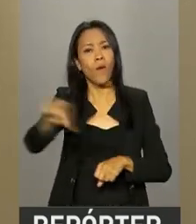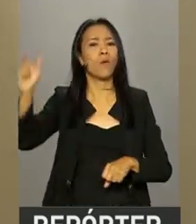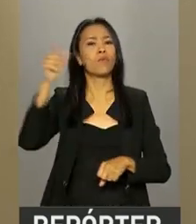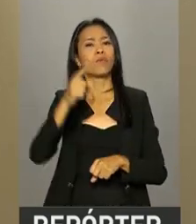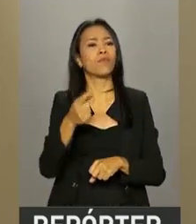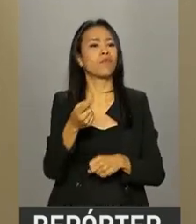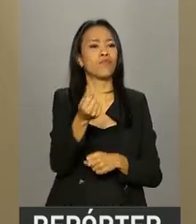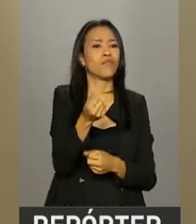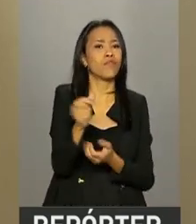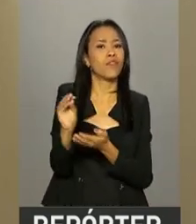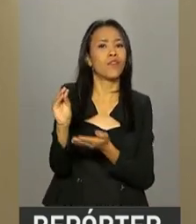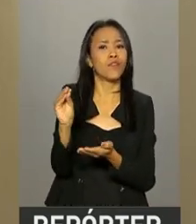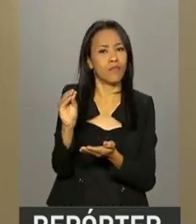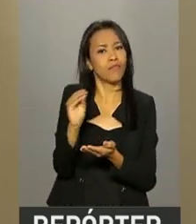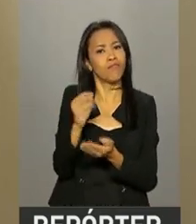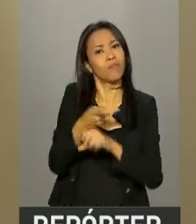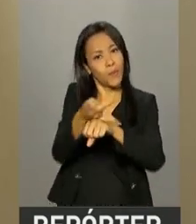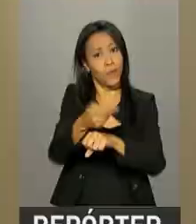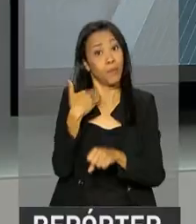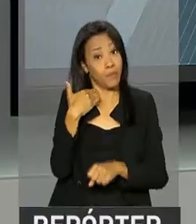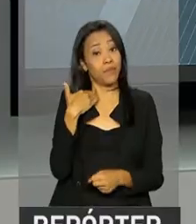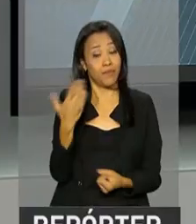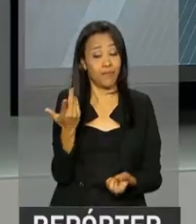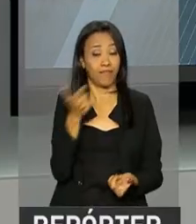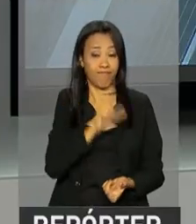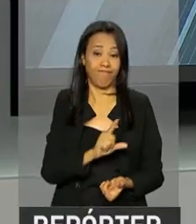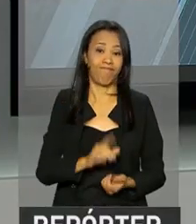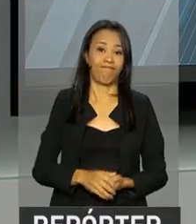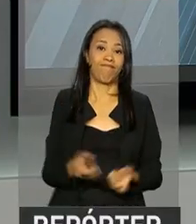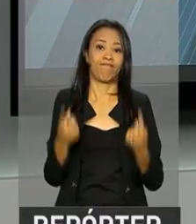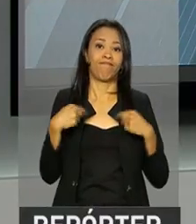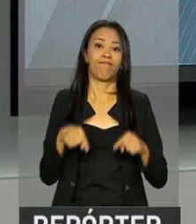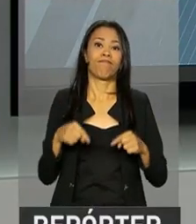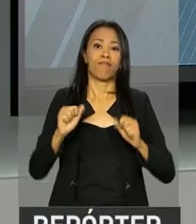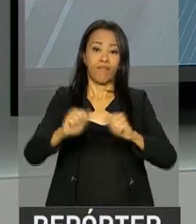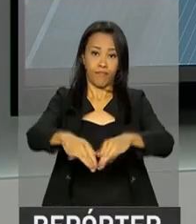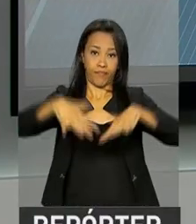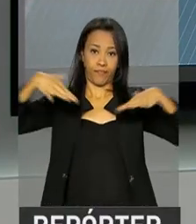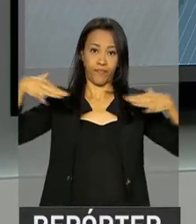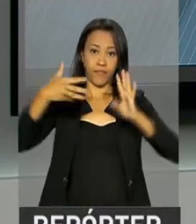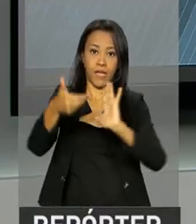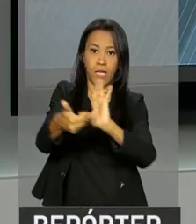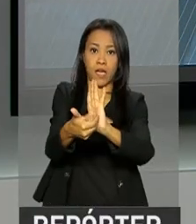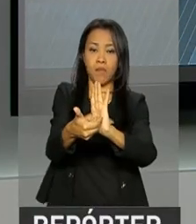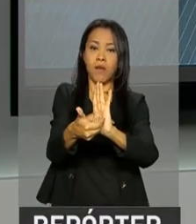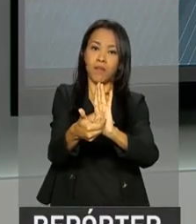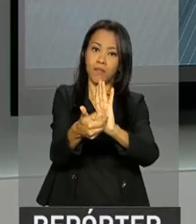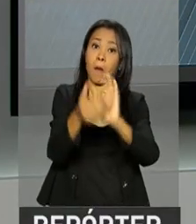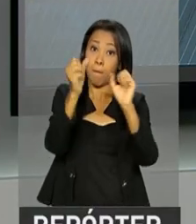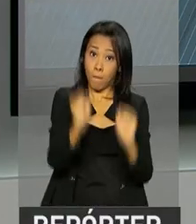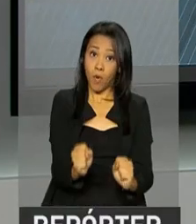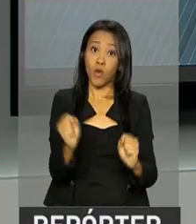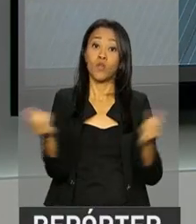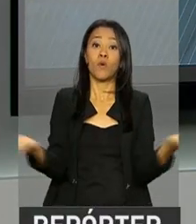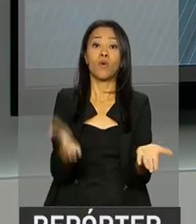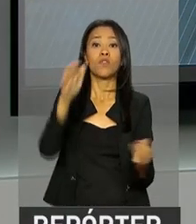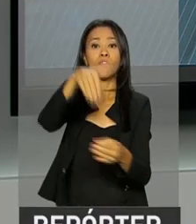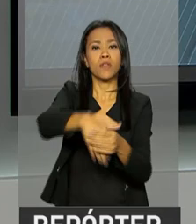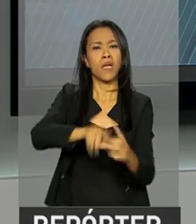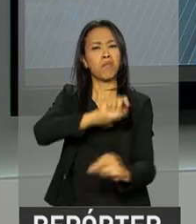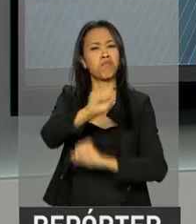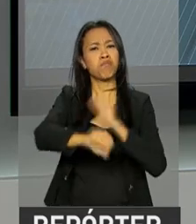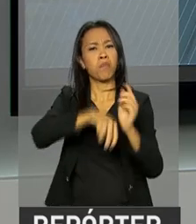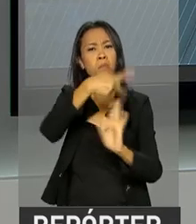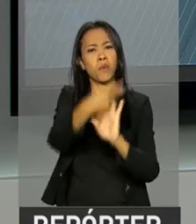recursos dentro do do banco né o plenário da Câmara dos Deputados pode votar hoje o